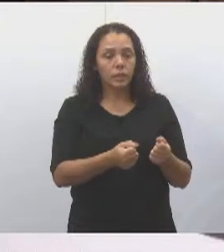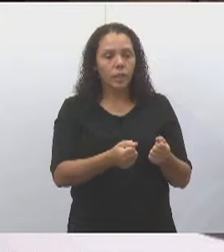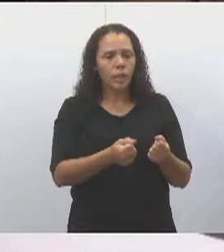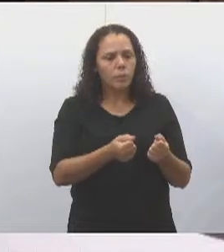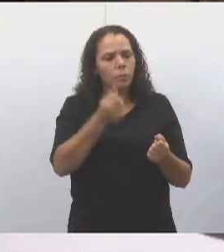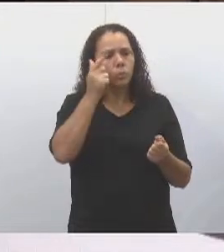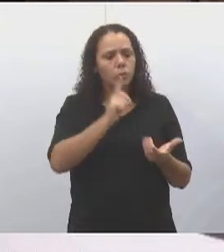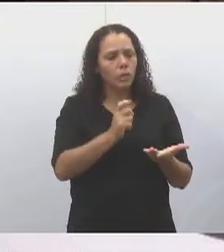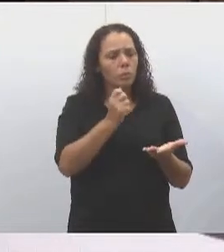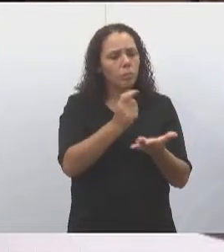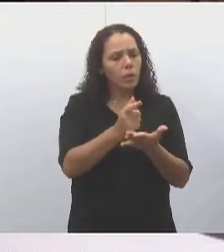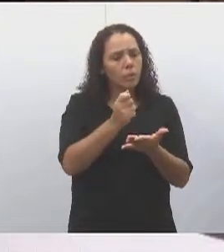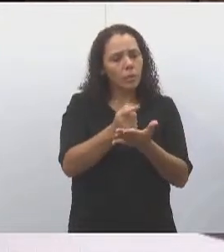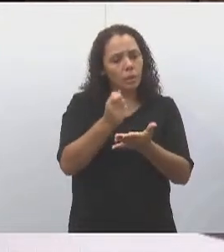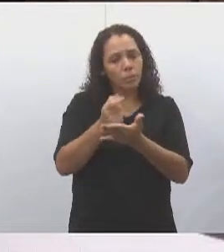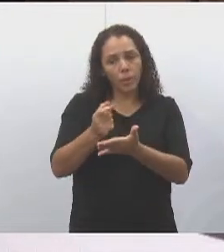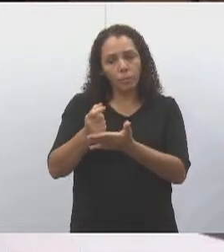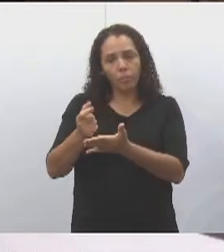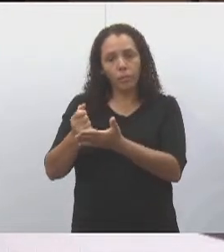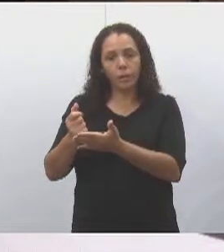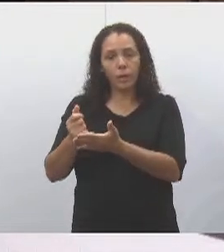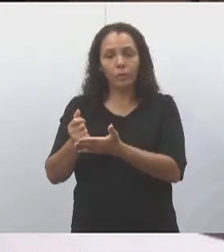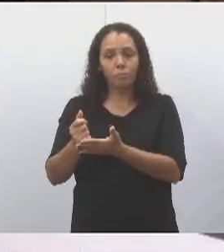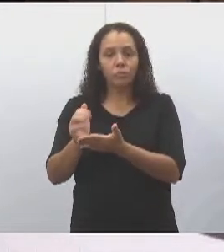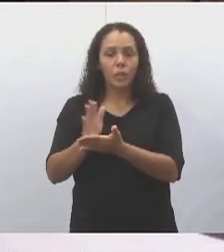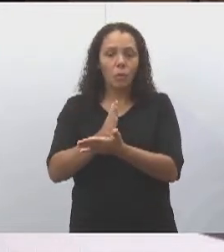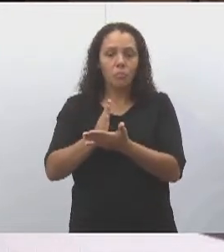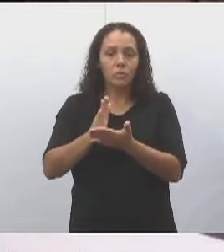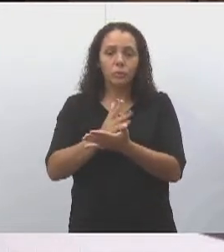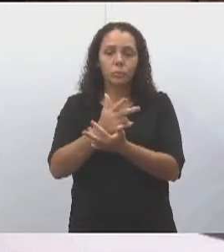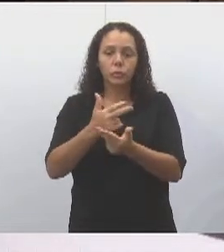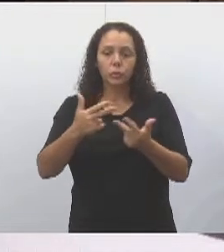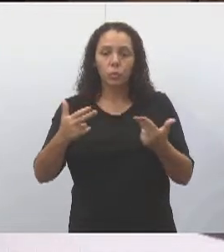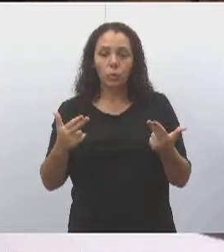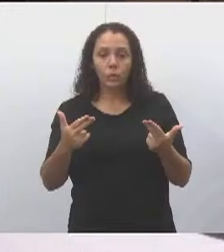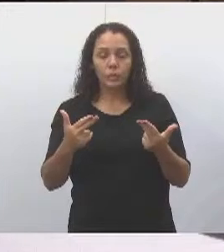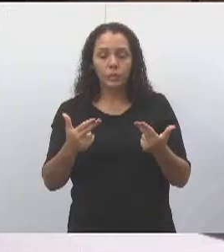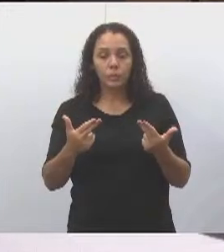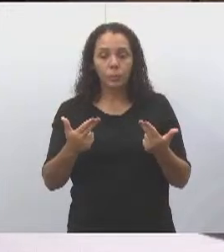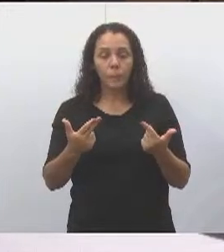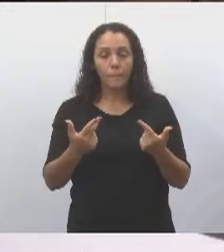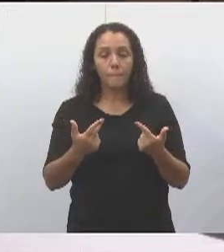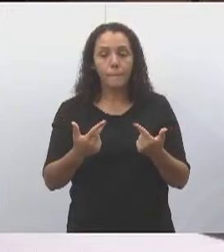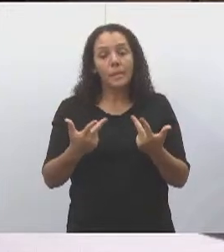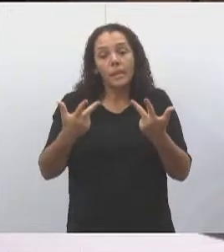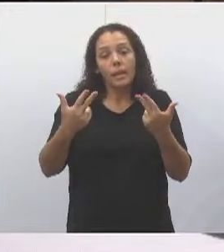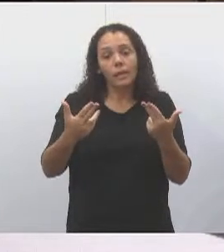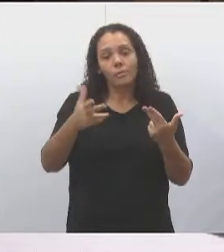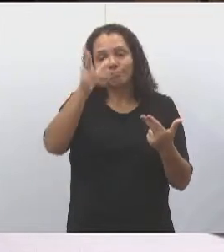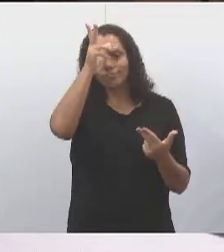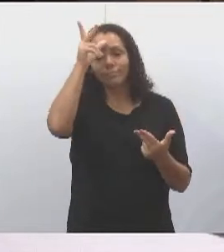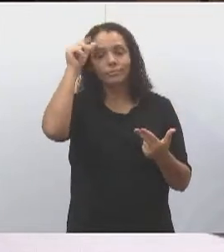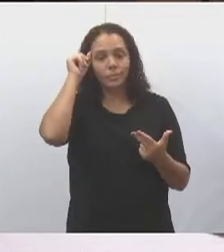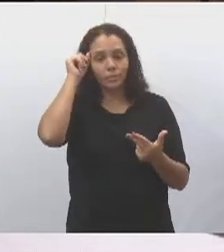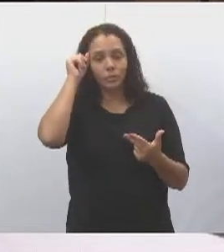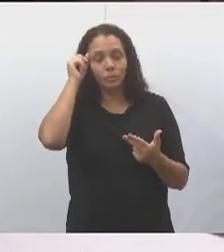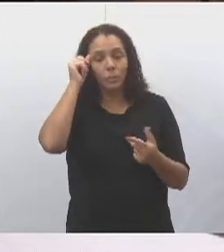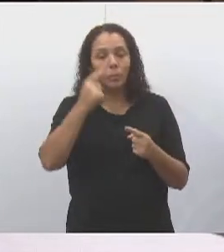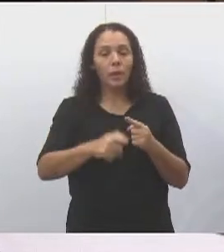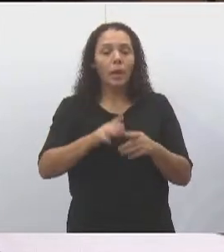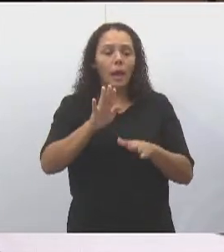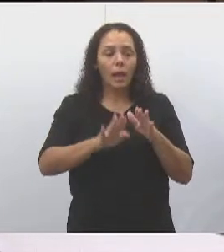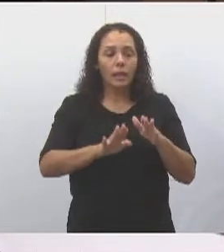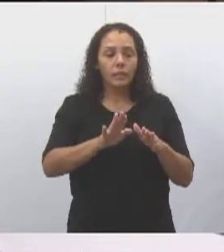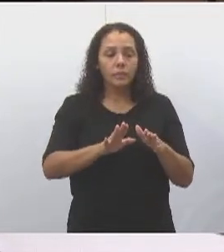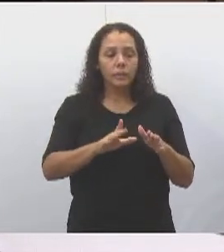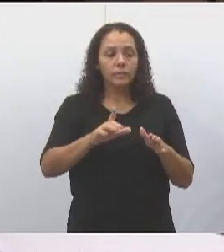Porém, como na casa da gente, na administração pública também tem as intercorrências,